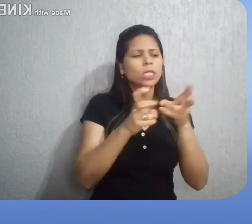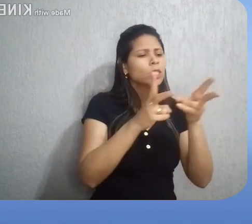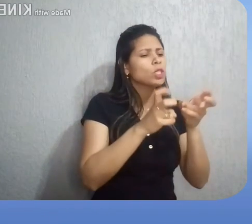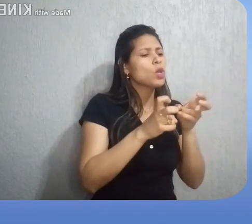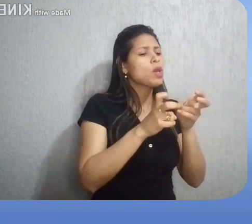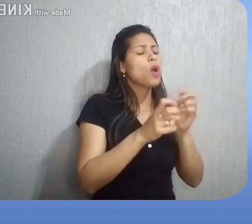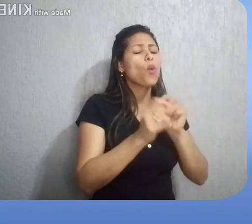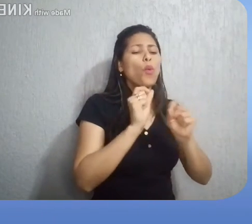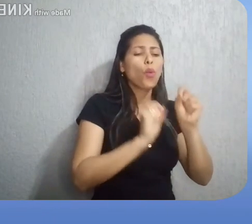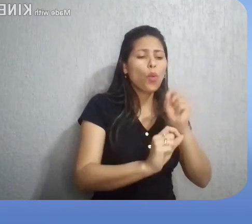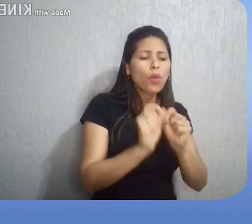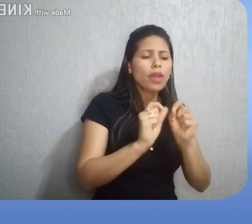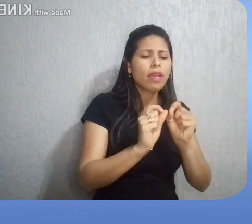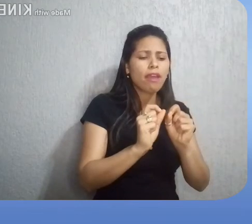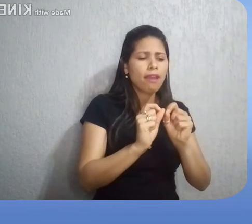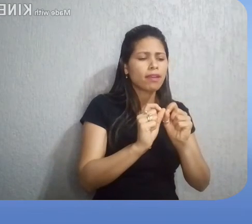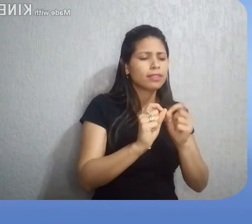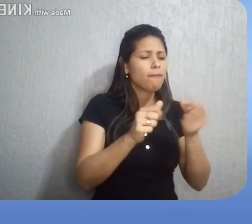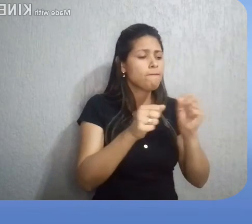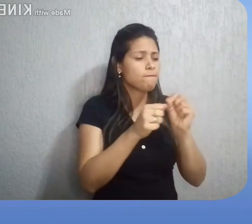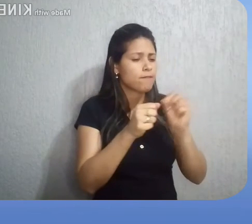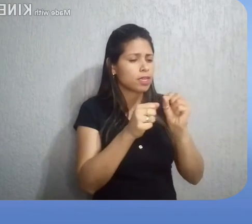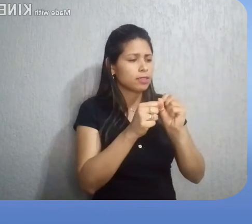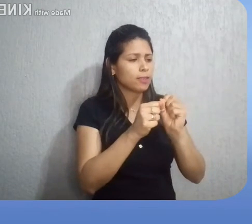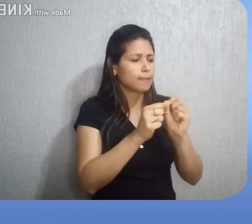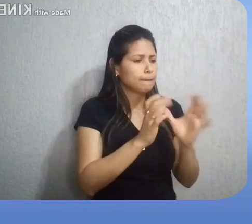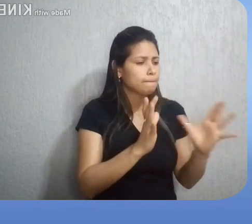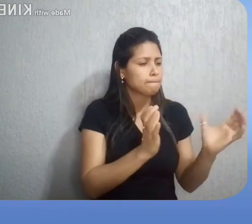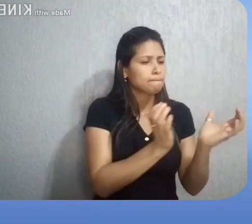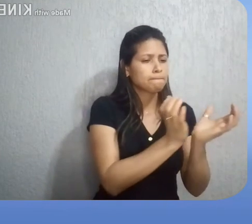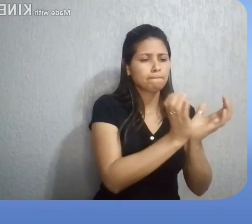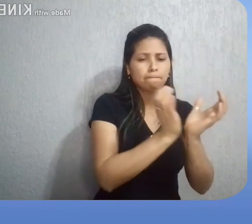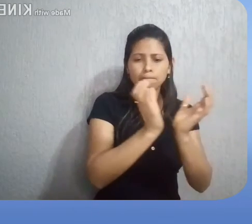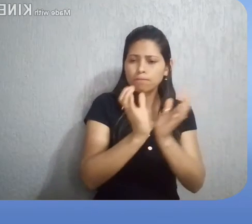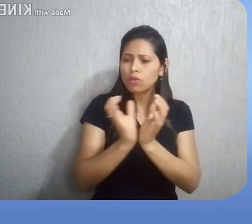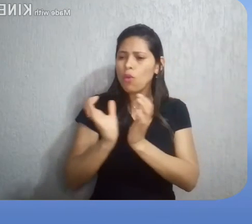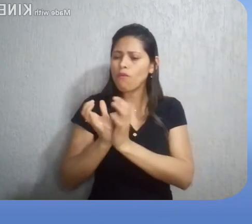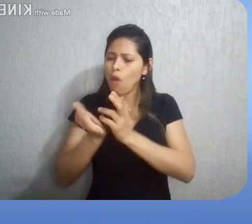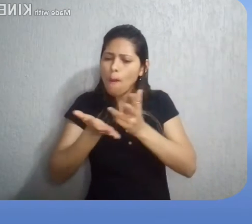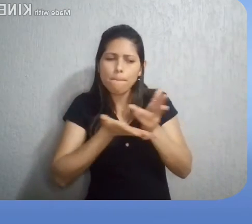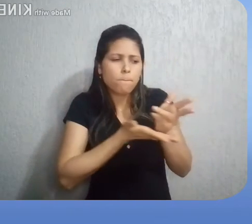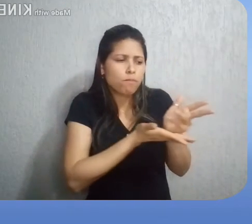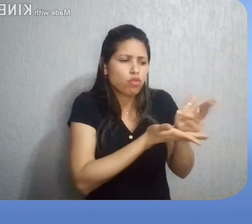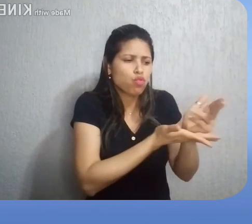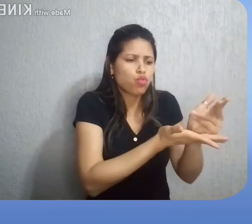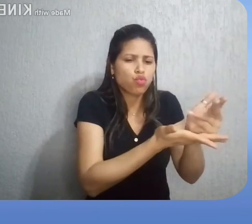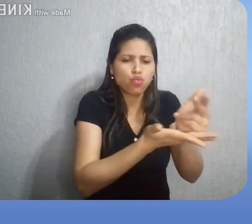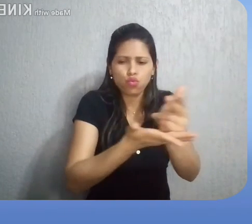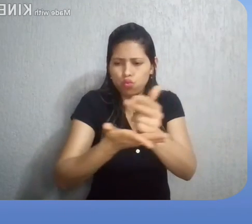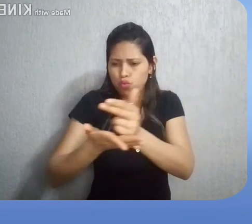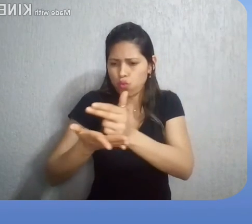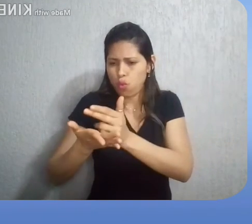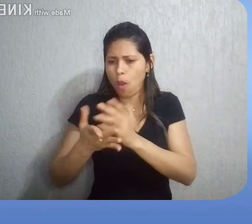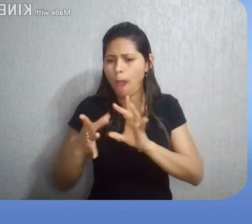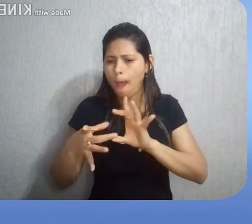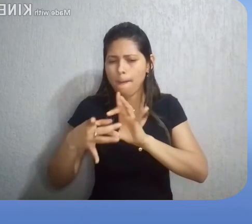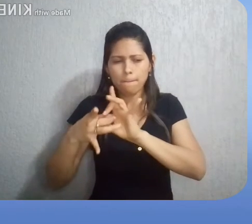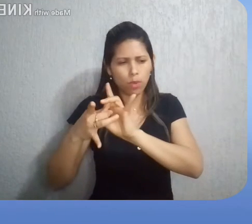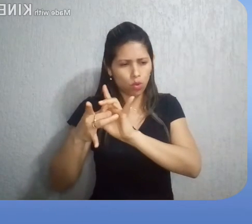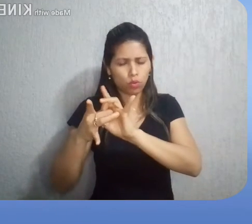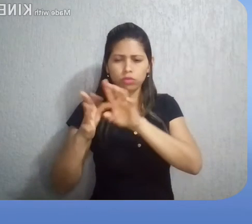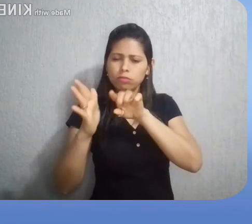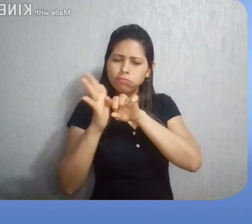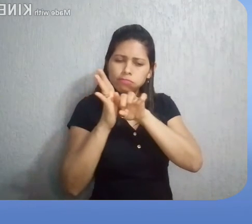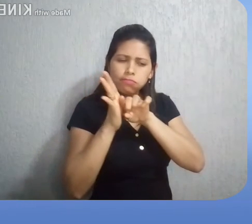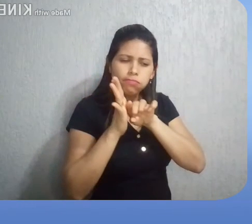descendentes. Porém, muitas dessas formas intermediárias não formaram fósseis, ou se formaram, nós